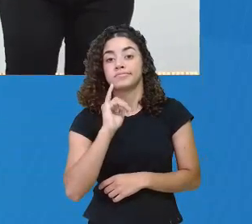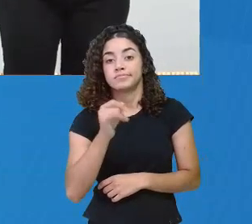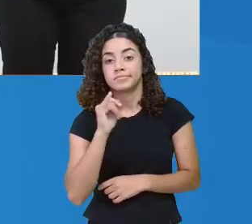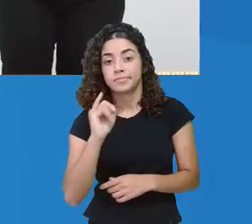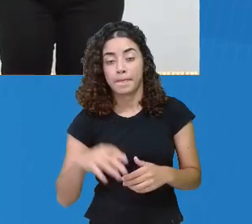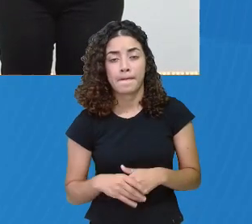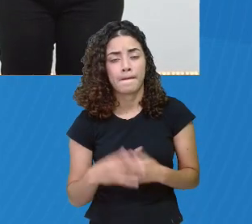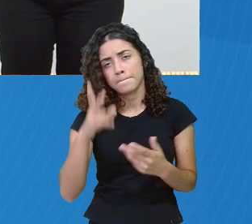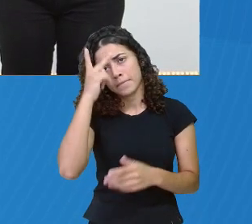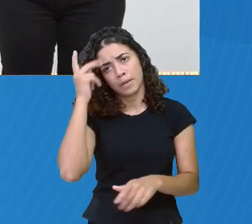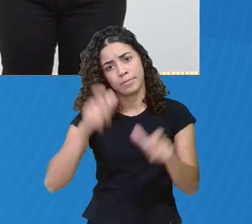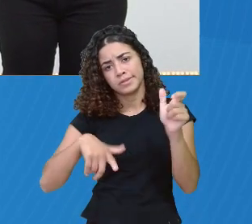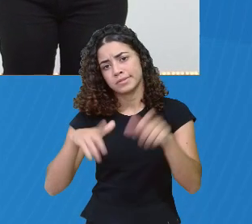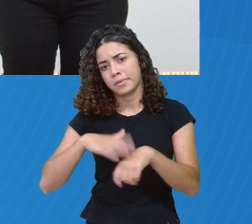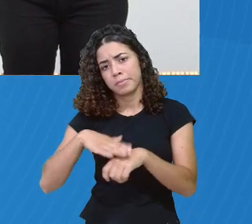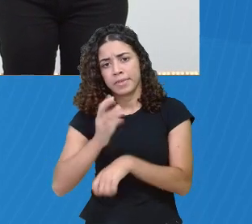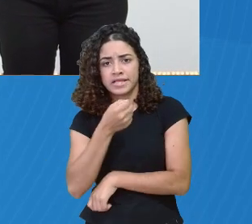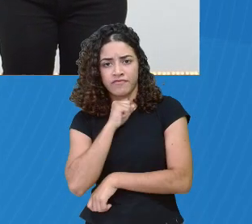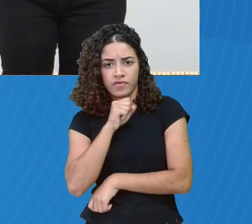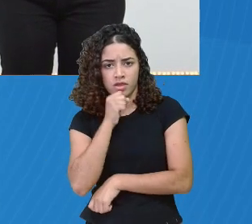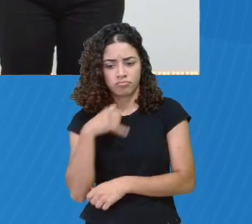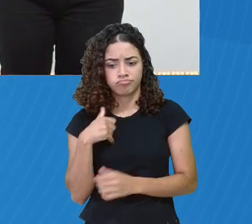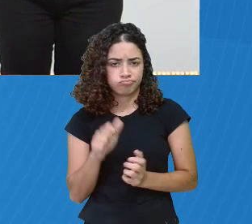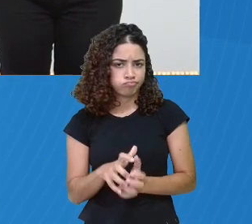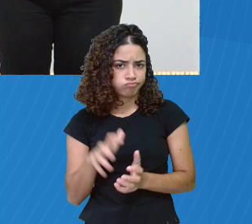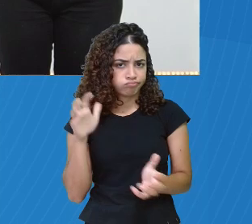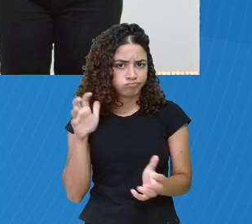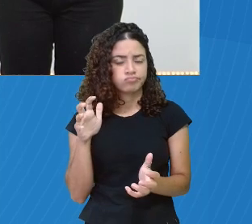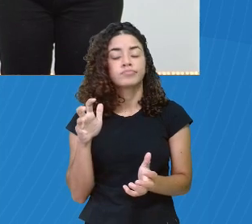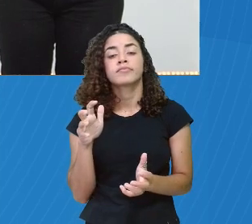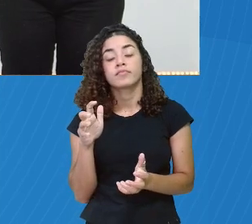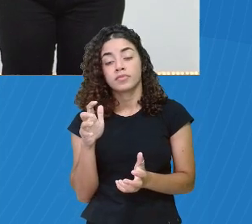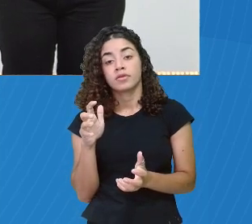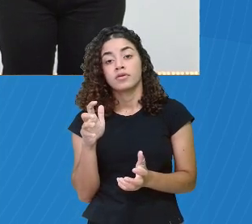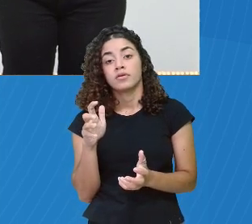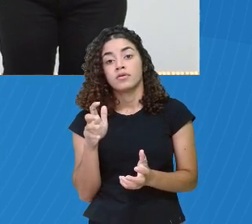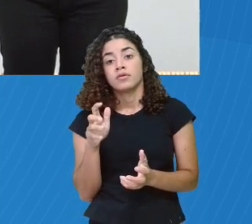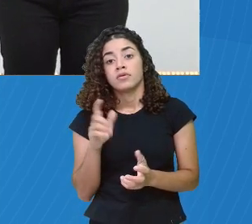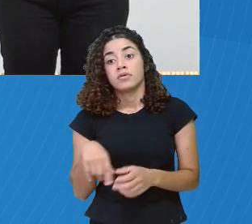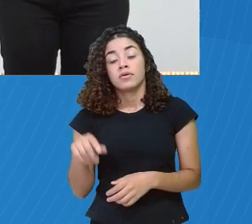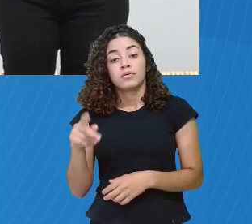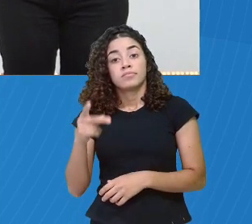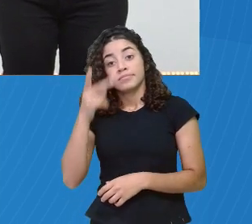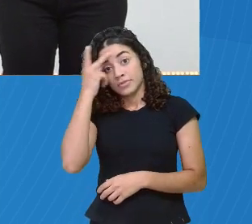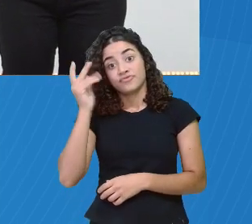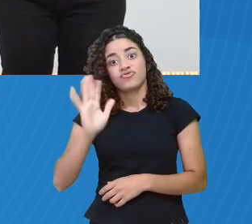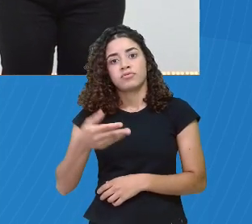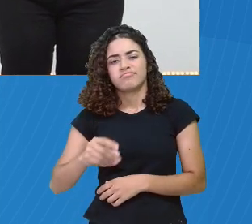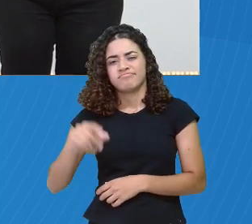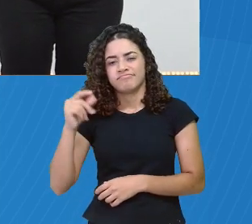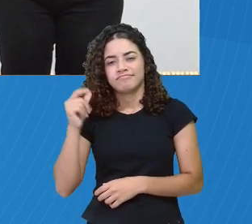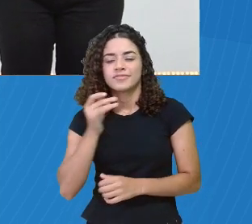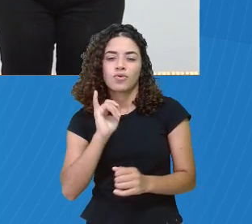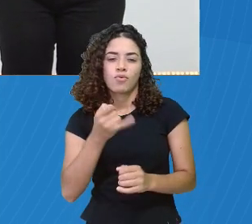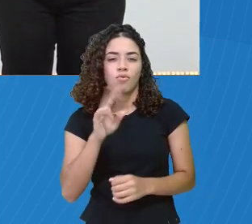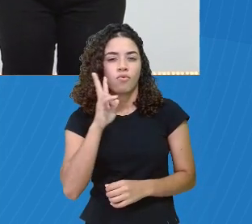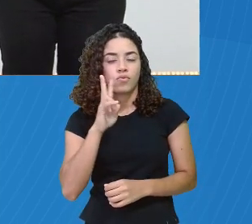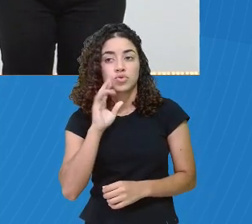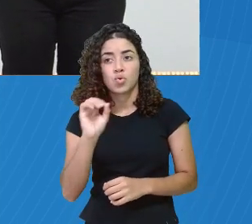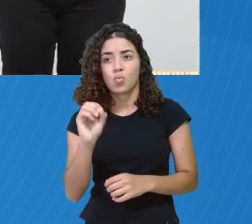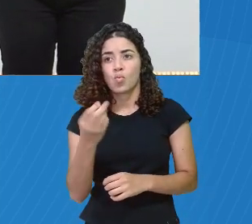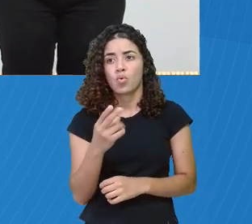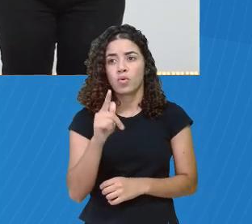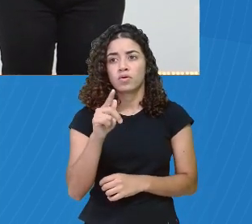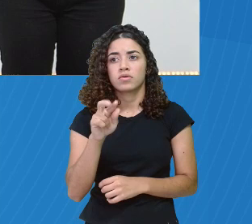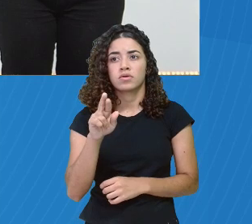por pessoas mais velhas, não é? Narradas pelos mais velhos, pelos contadores de histórias ou griots,